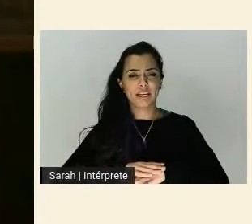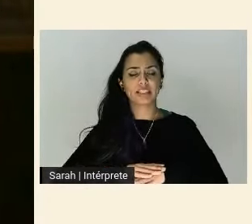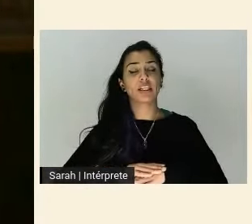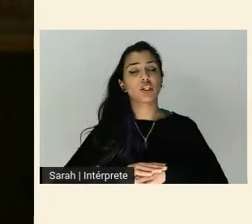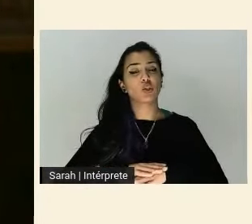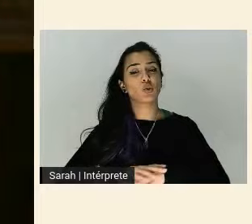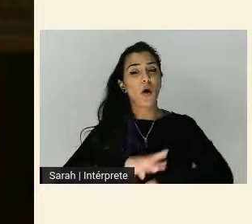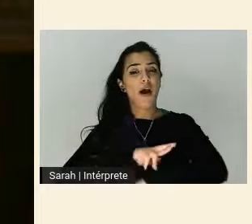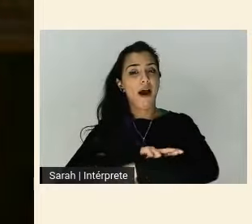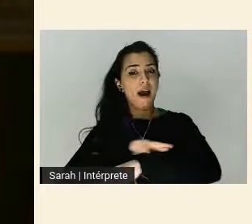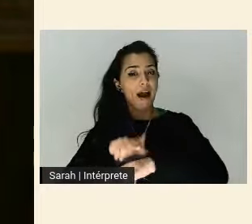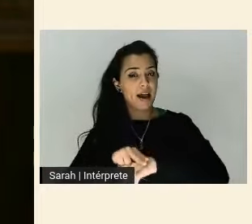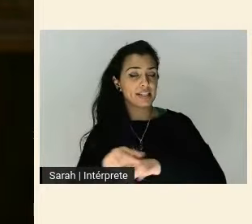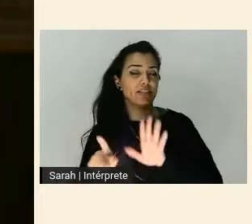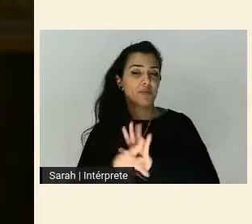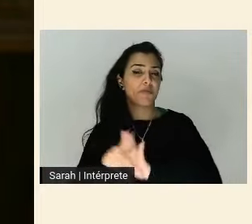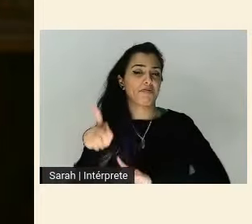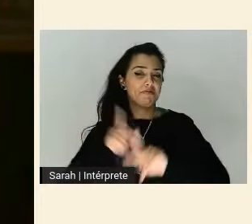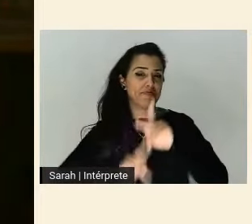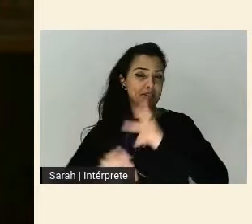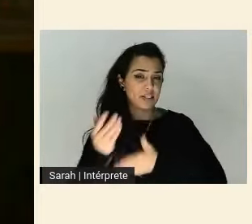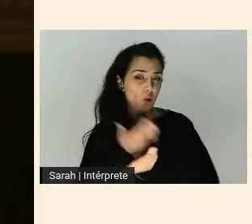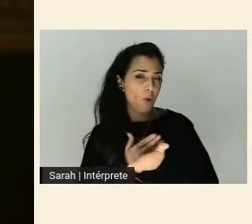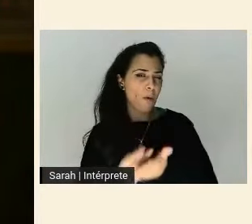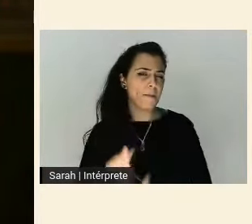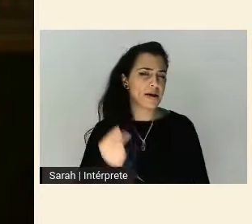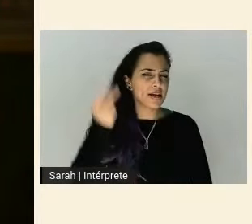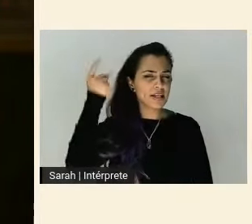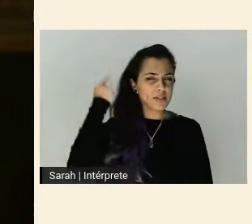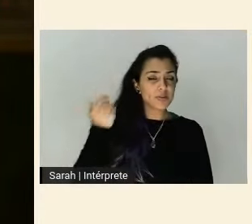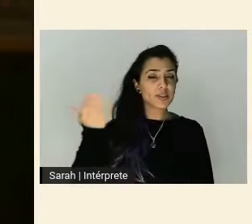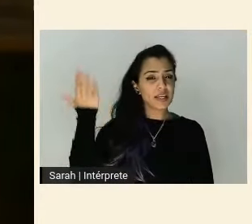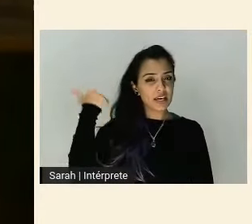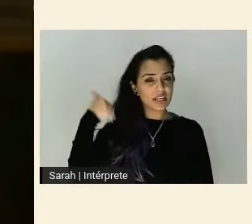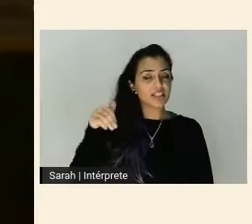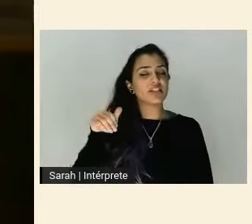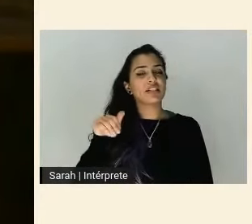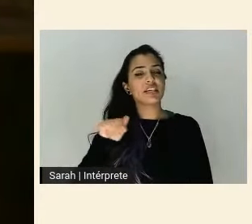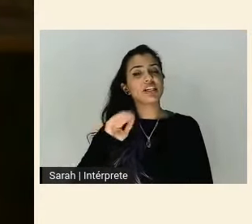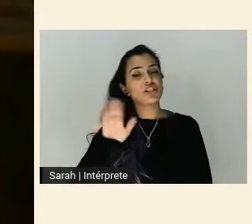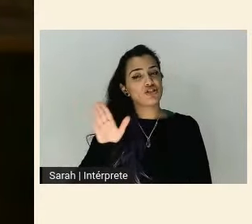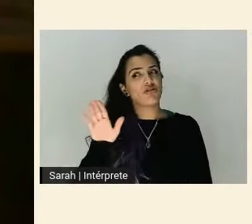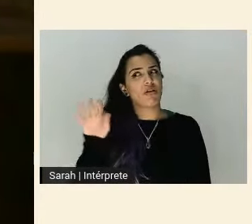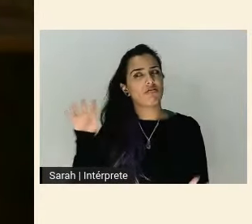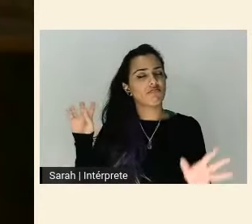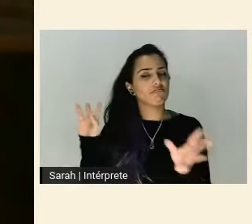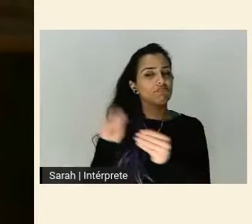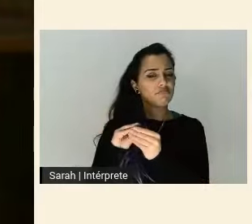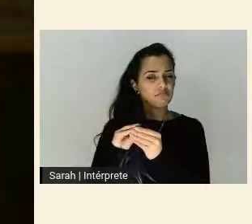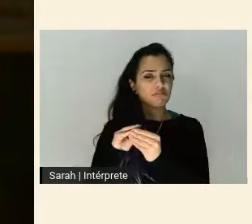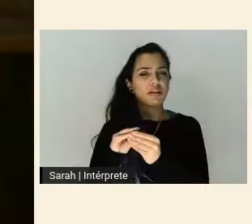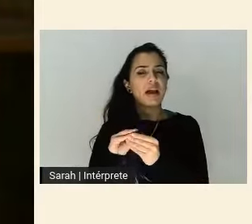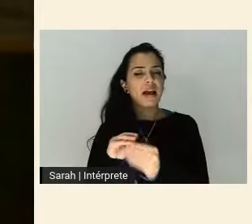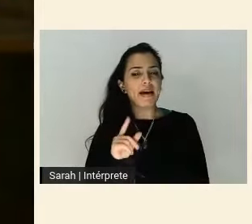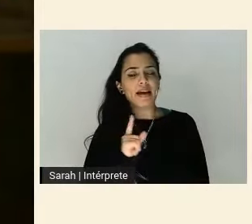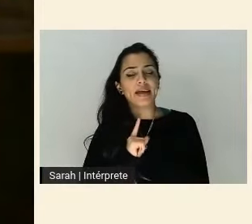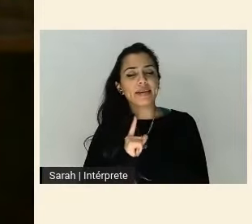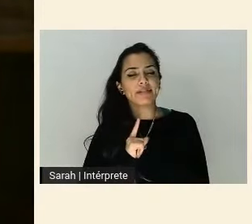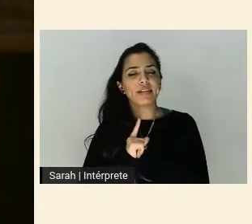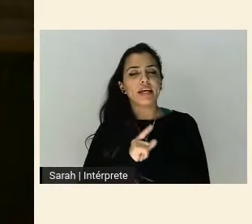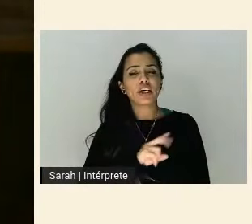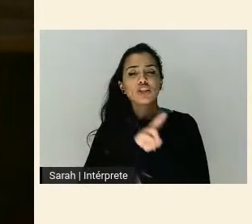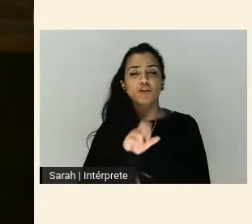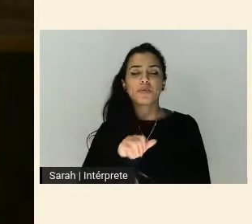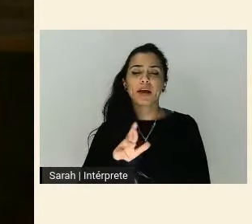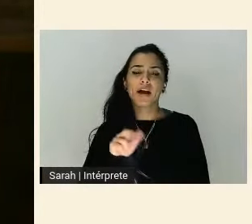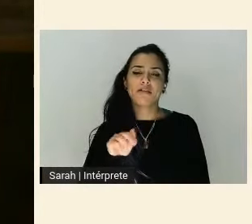vinha sido desenhado. É interessante também aqui observar a relação com o que disse Rafael Cardoso, com